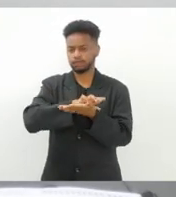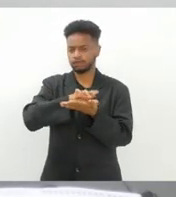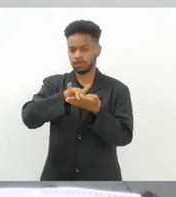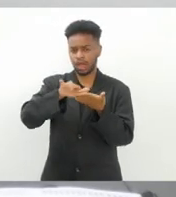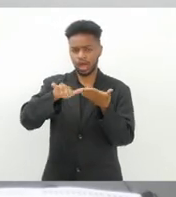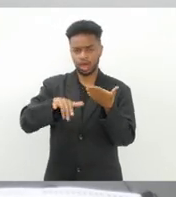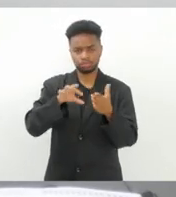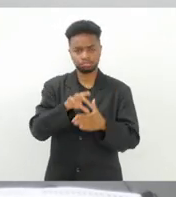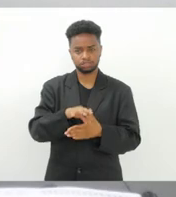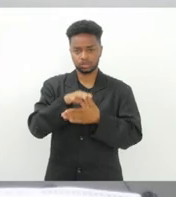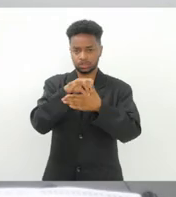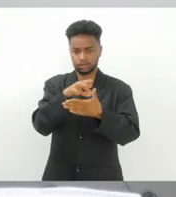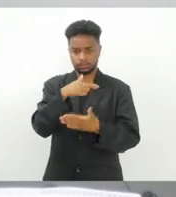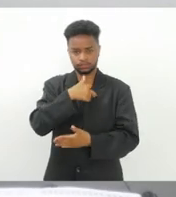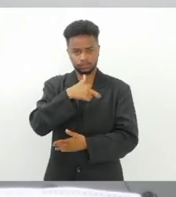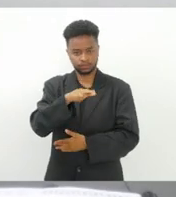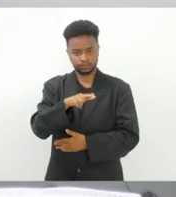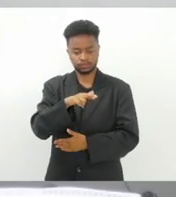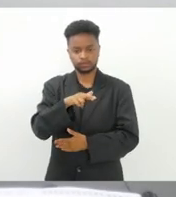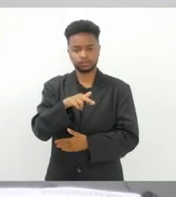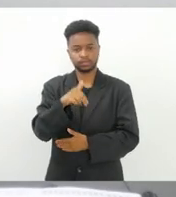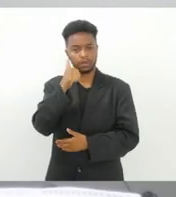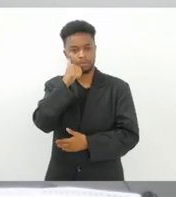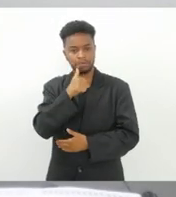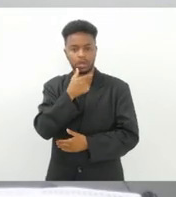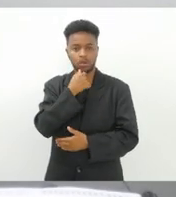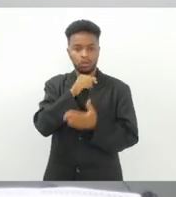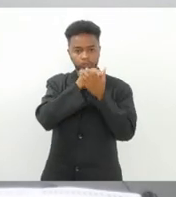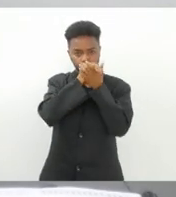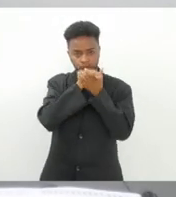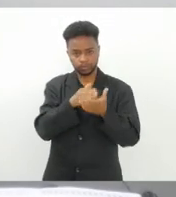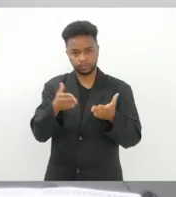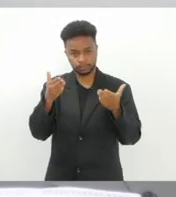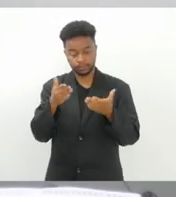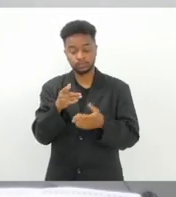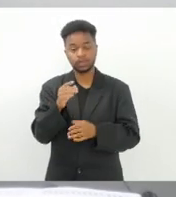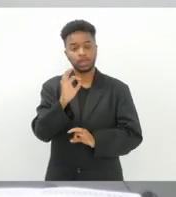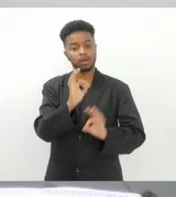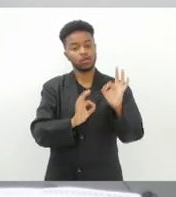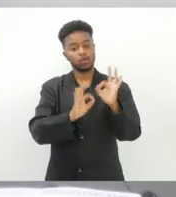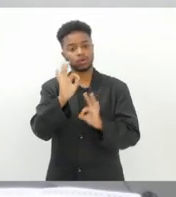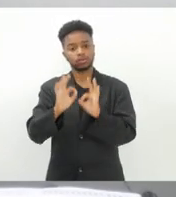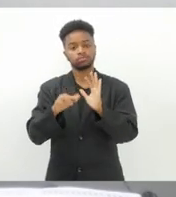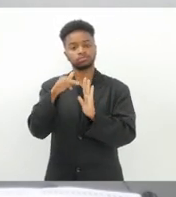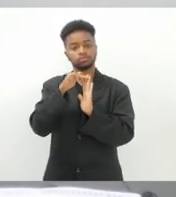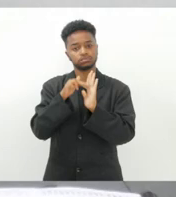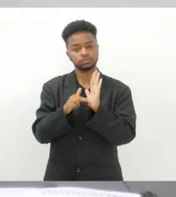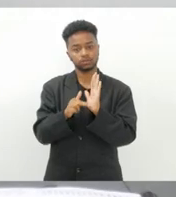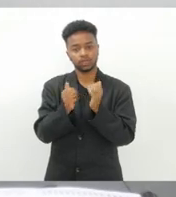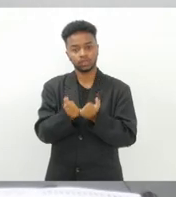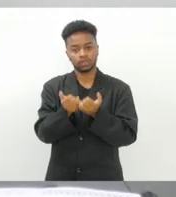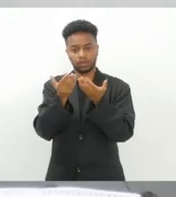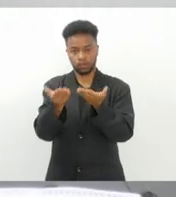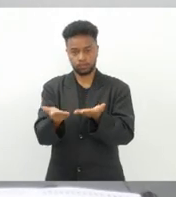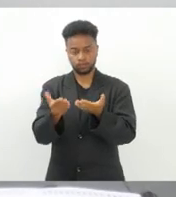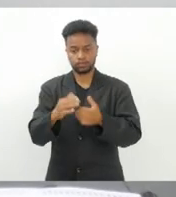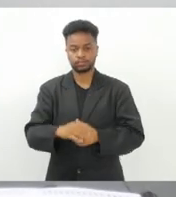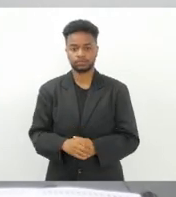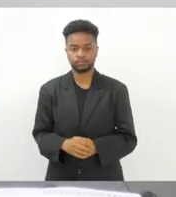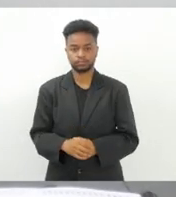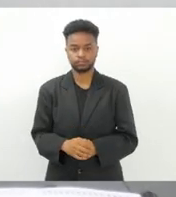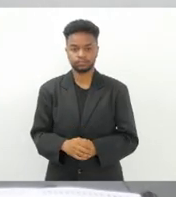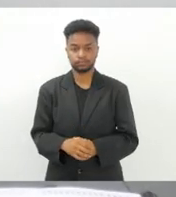várias lideranças, pais e mães, várias e várias, se elaborou o decálogo das oferendas.